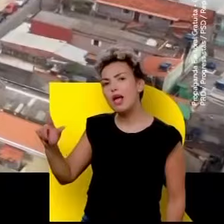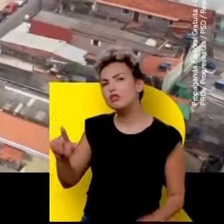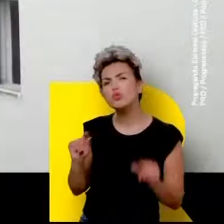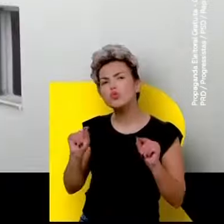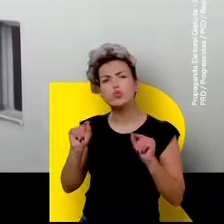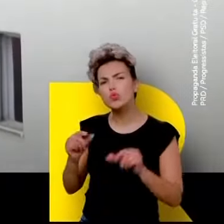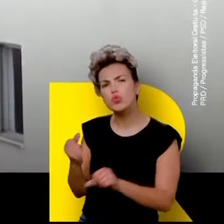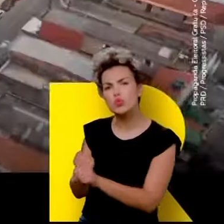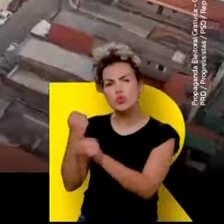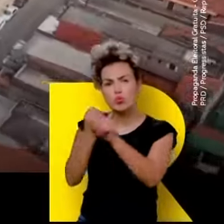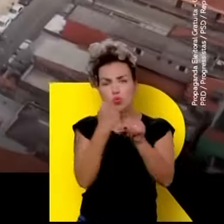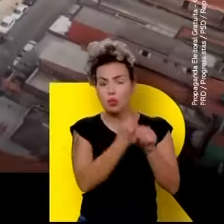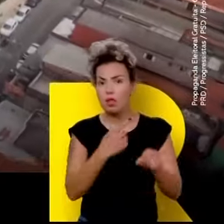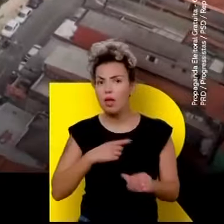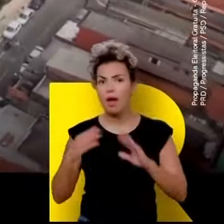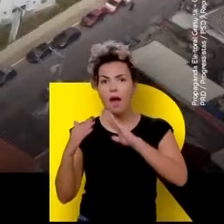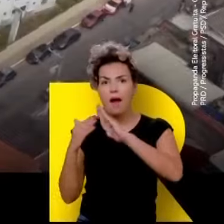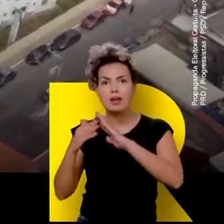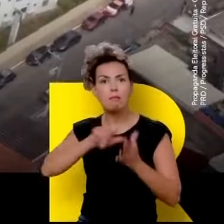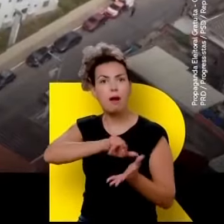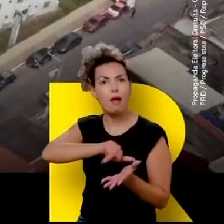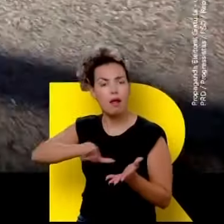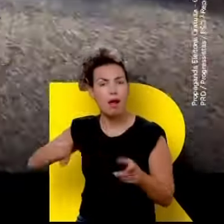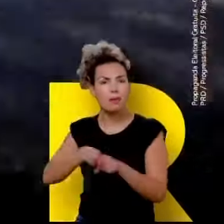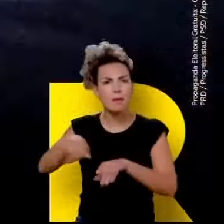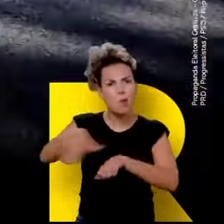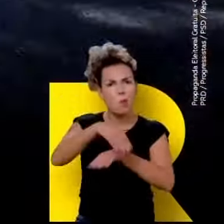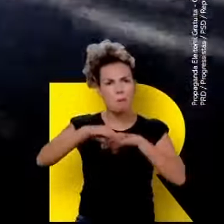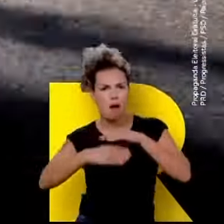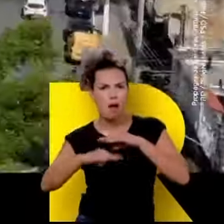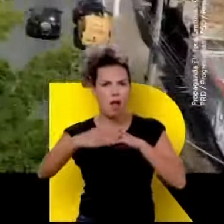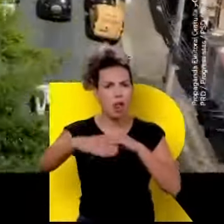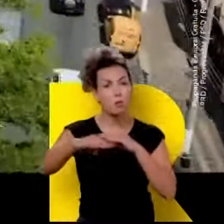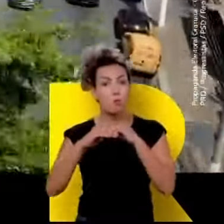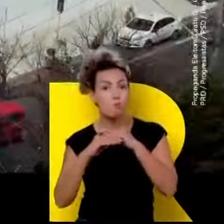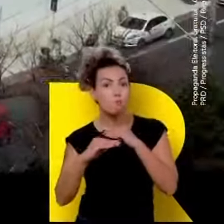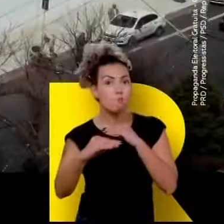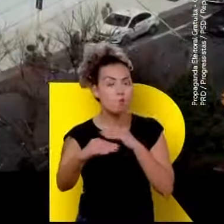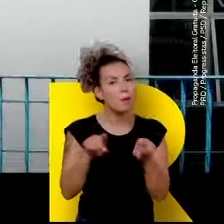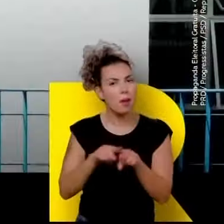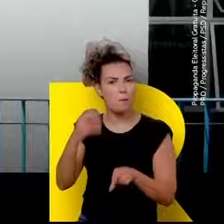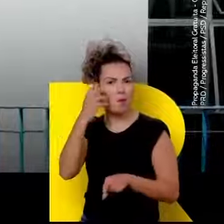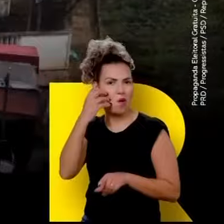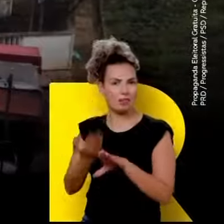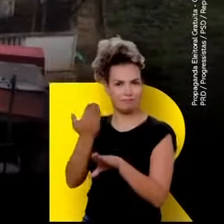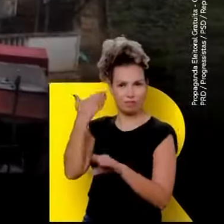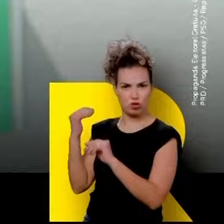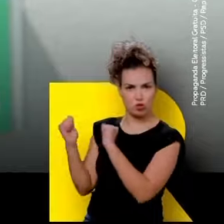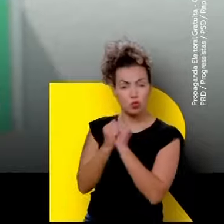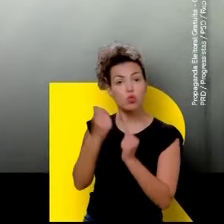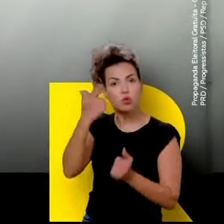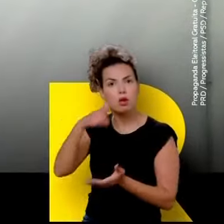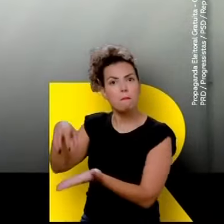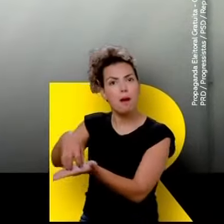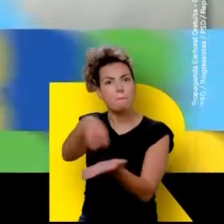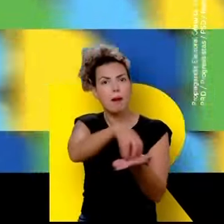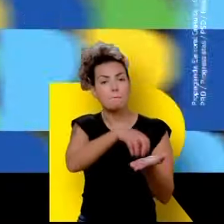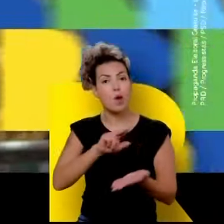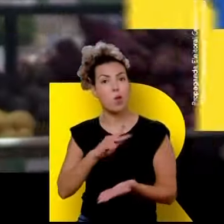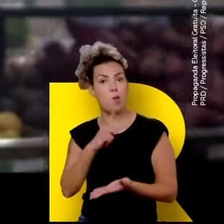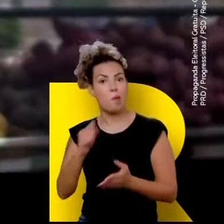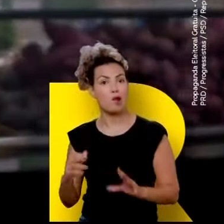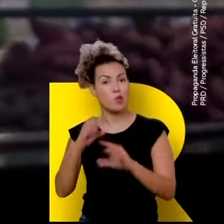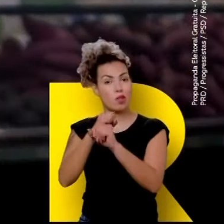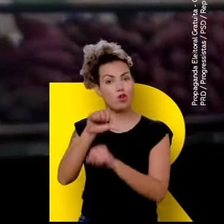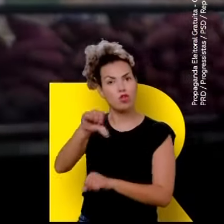Na Zona Leste, Ricardo entregou novas moradias, asfalto novo. E junto com Bruno Covas, entregou 9 UPAs.